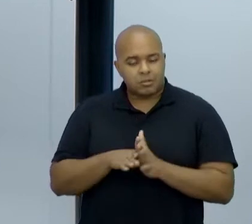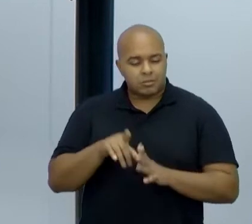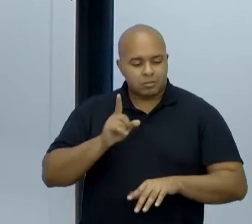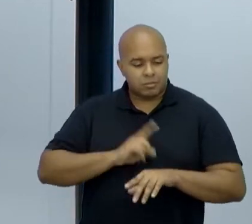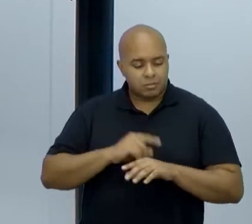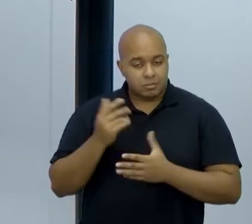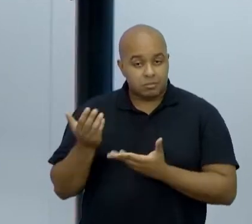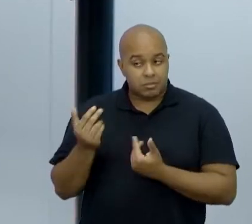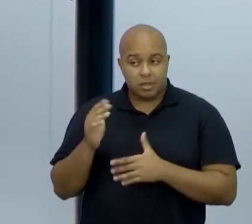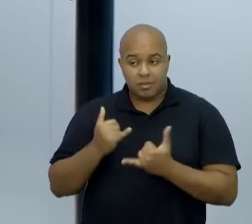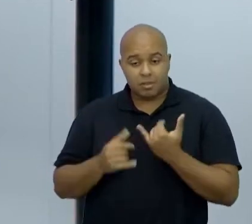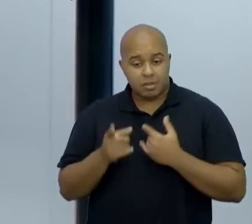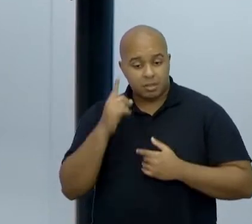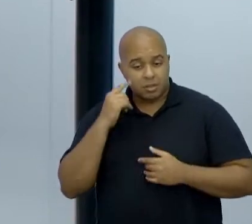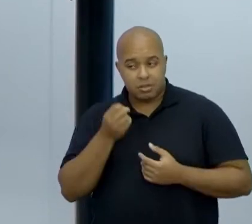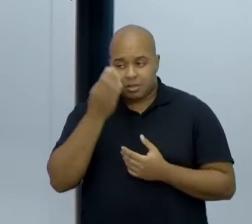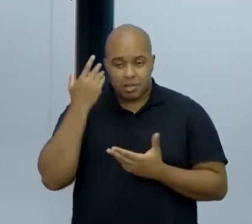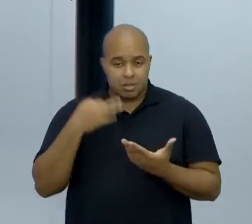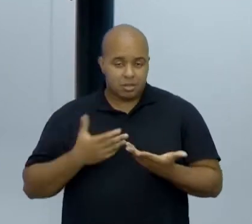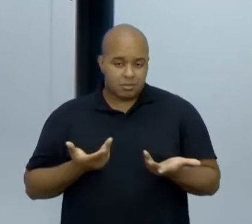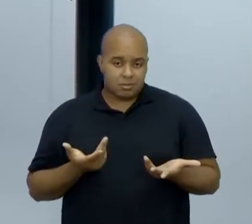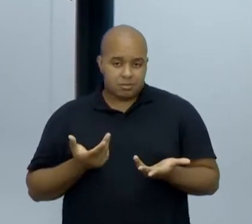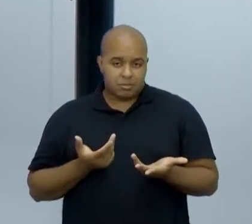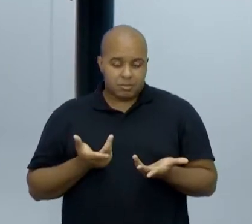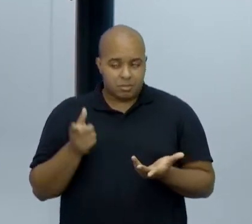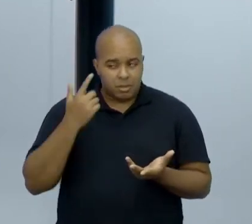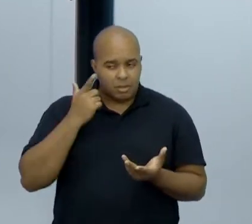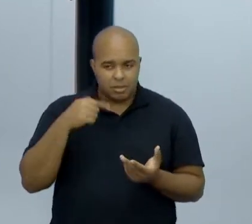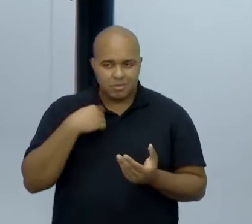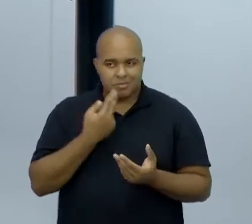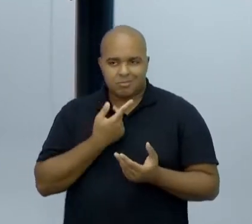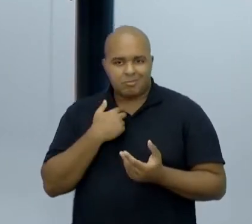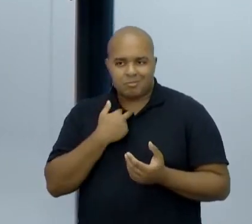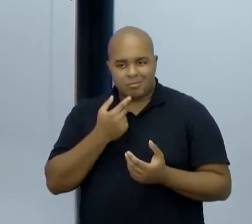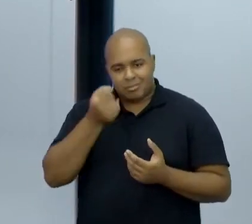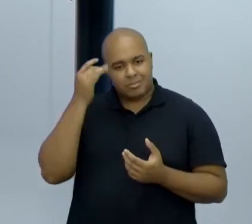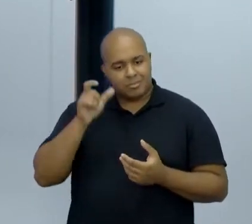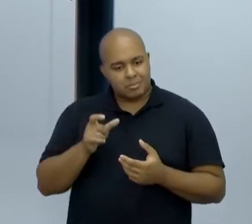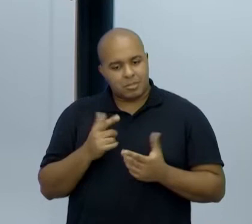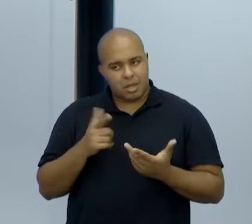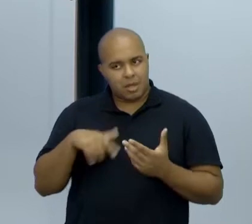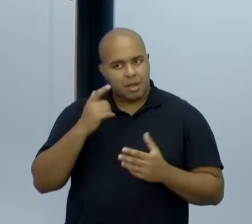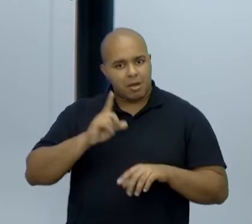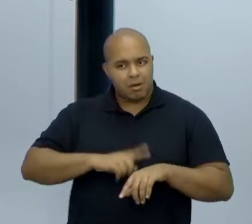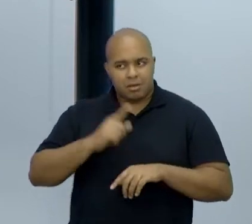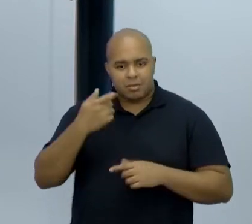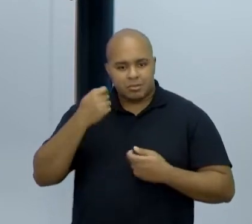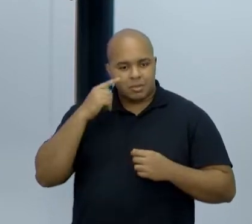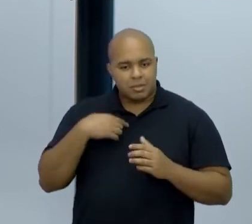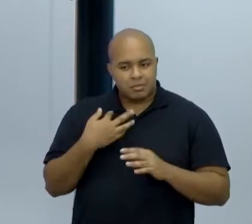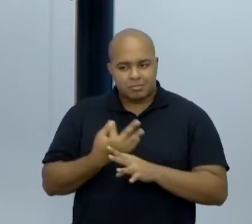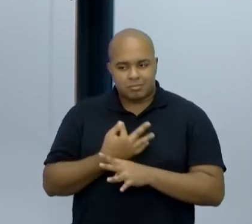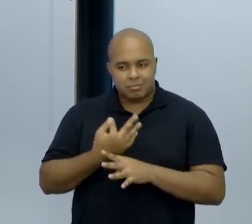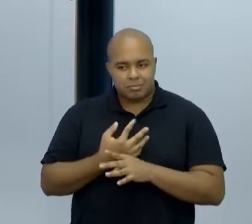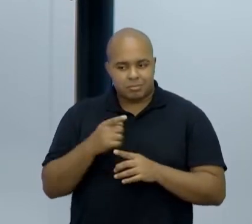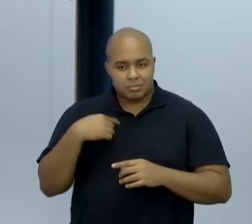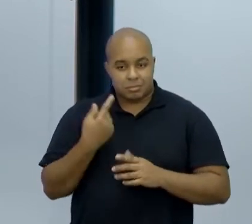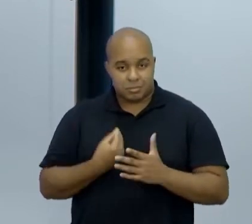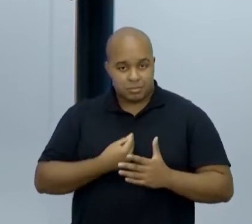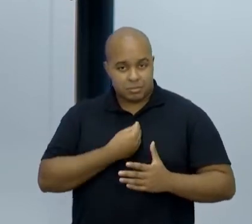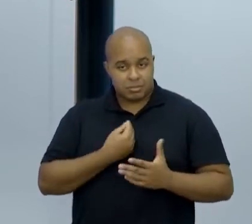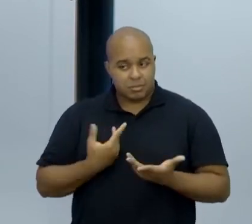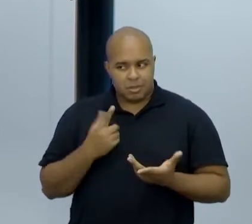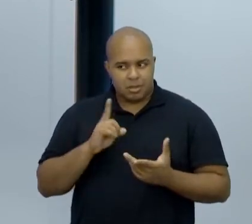na adolescência que parece que isso é esquecido aí, né? E a gente não pode esquecer, é um momento que tem que ser uma constância na nossa